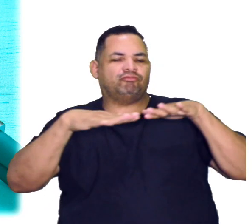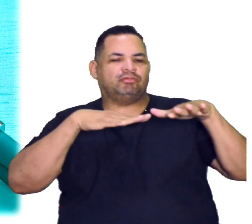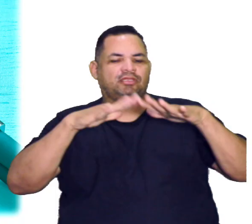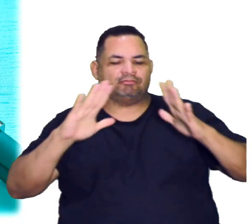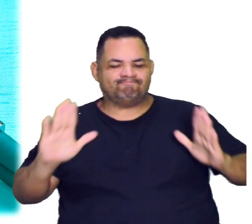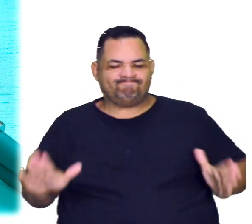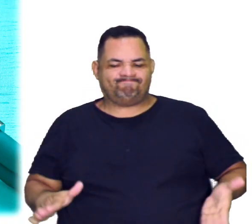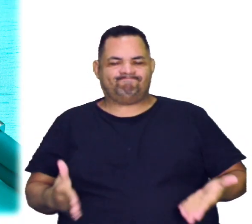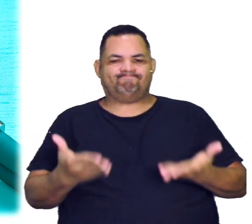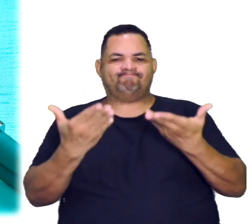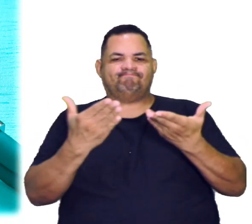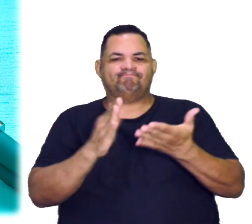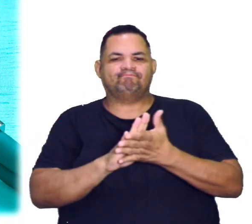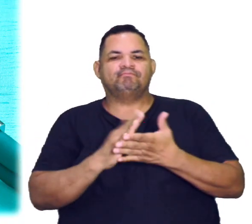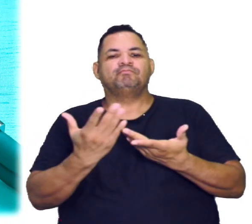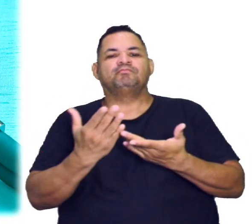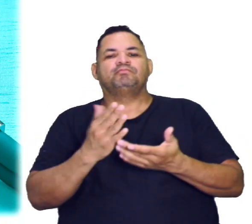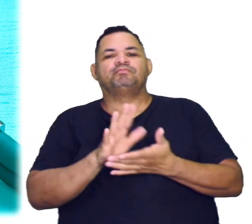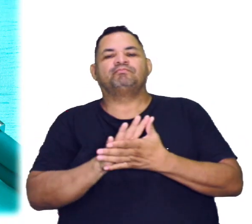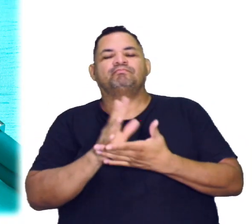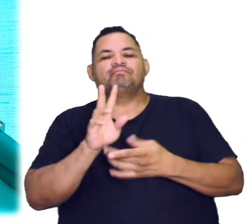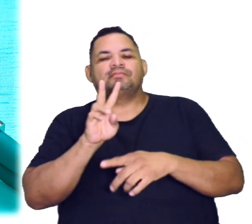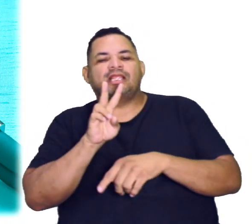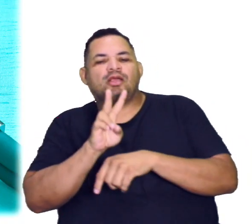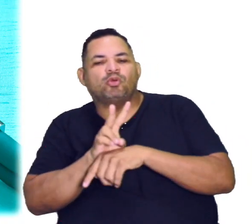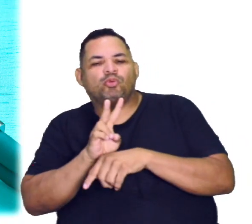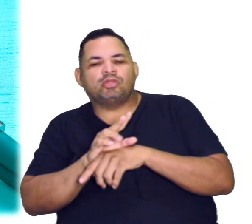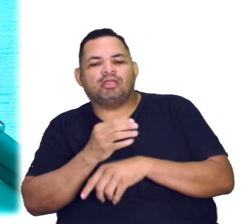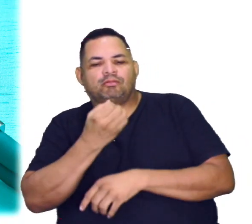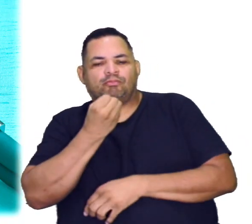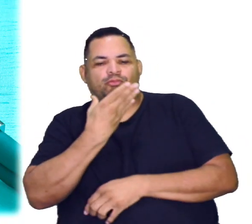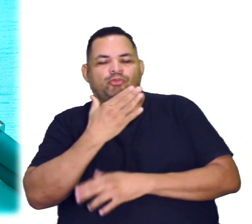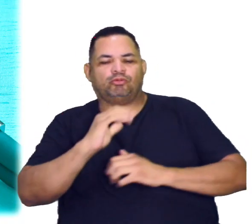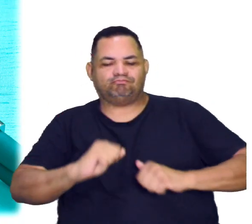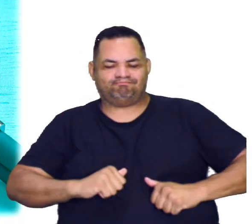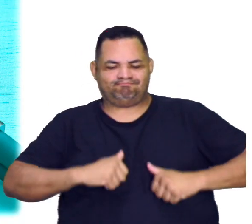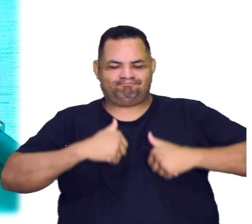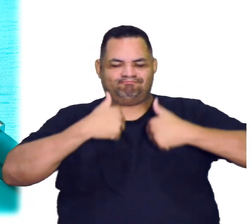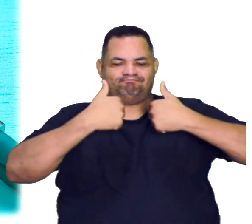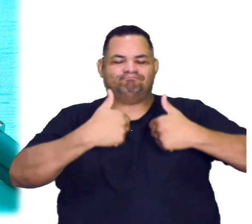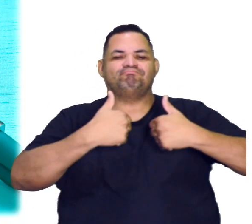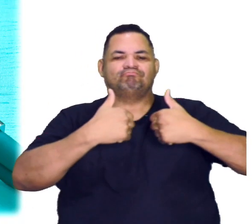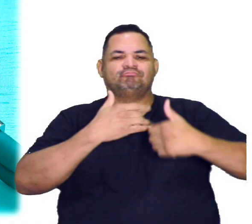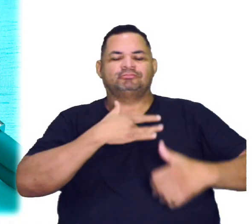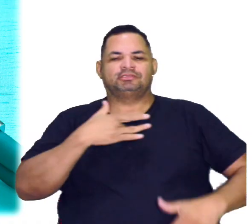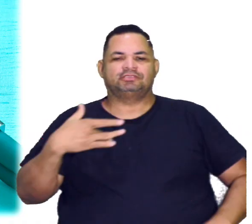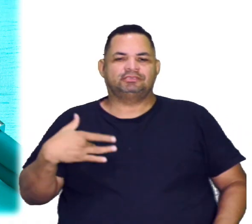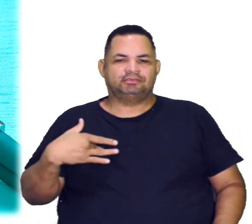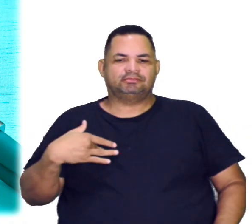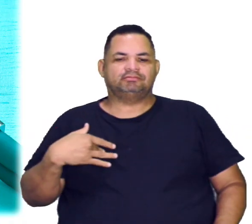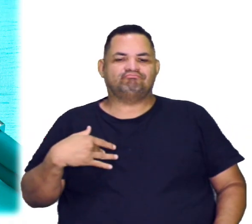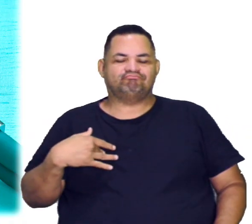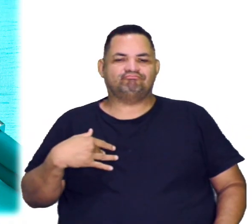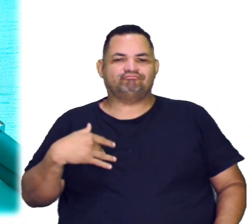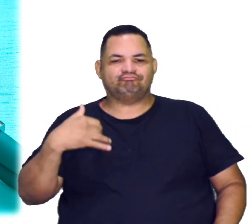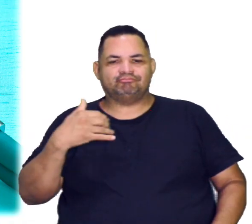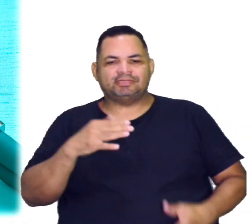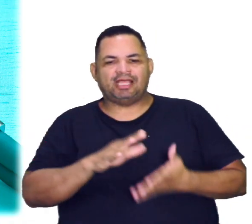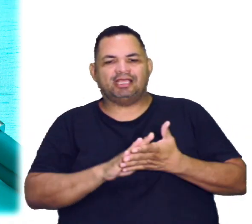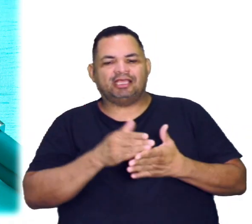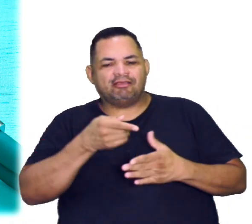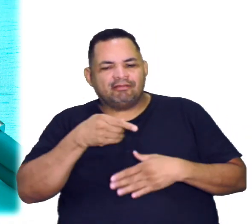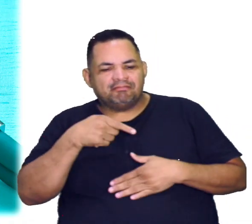corpo, mais cuidados e mais bem-estar nós vamos ter. E menos idas ao médico